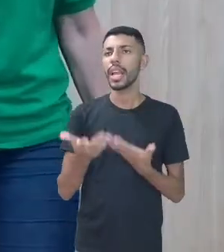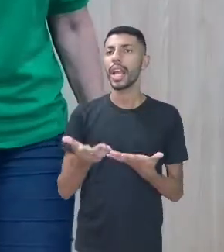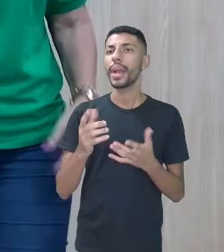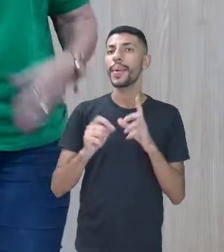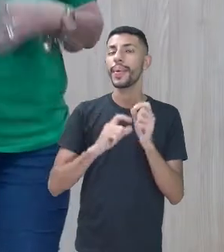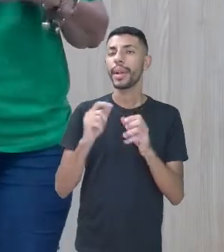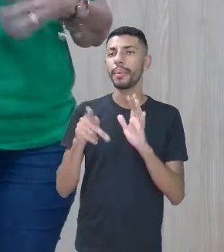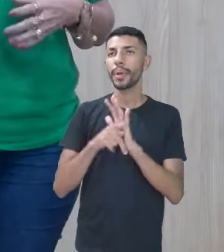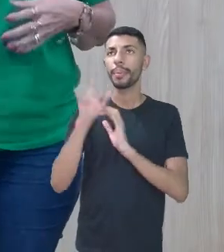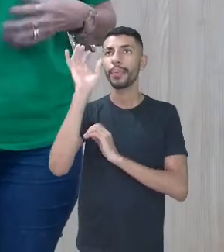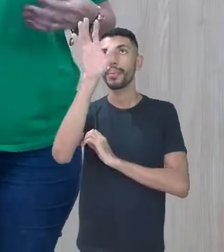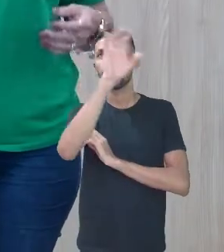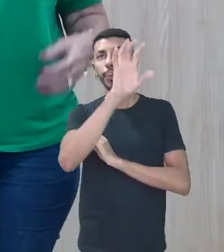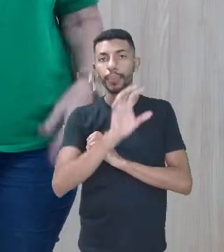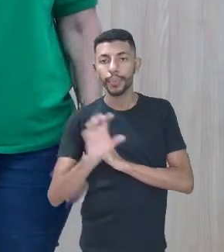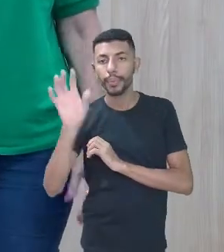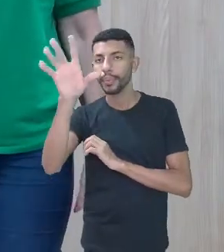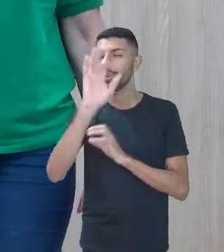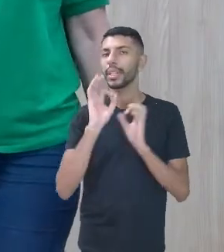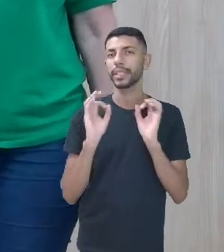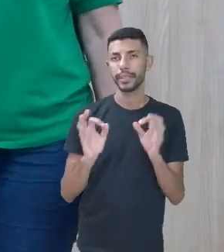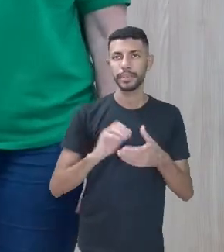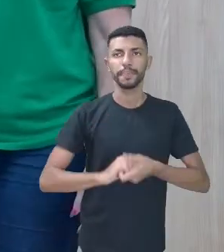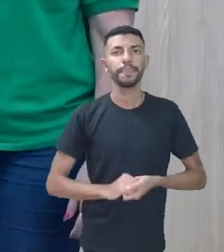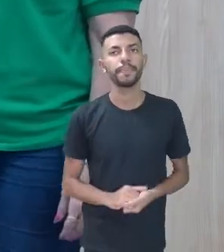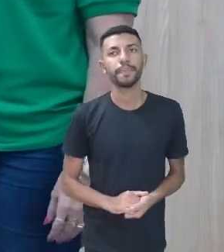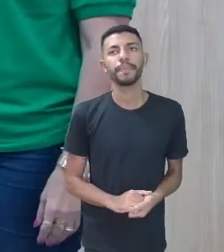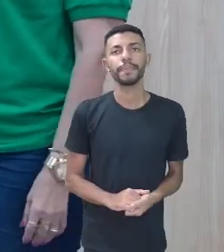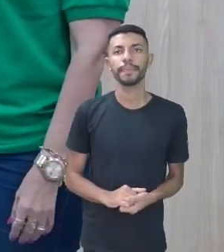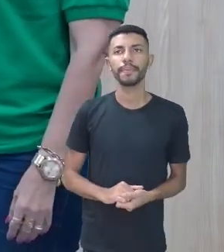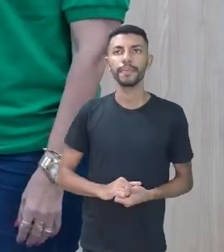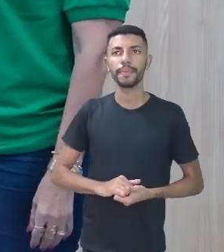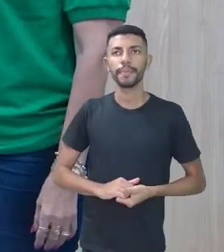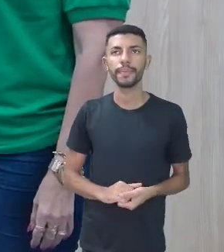De região para região, tá certo?